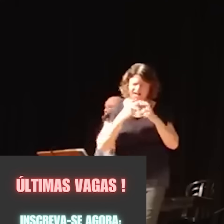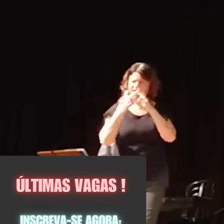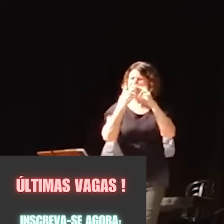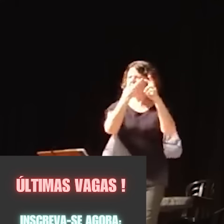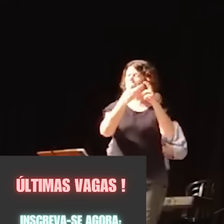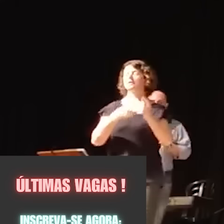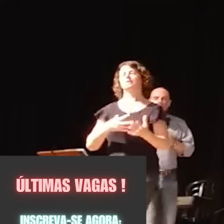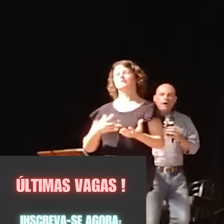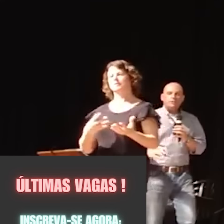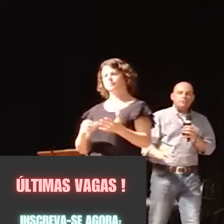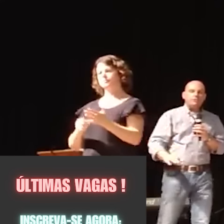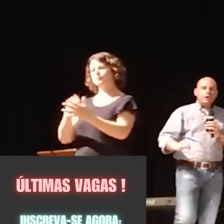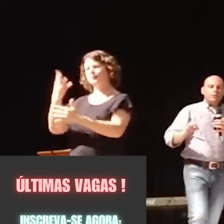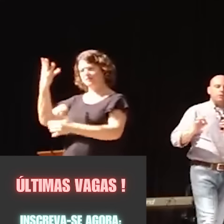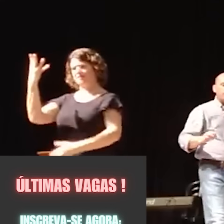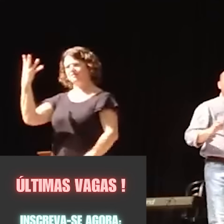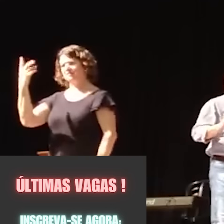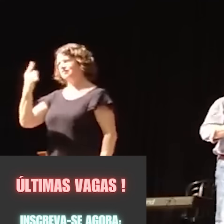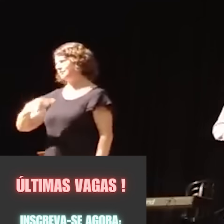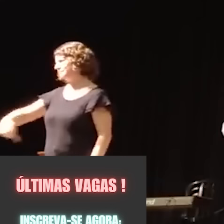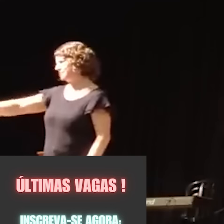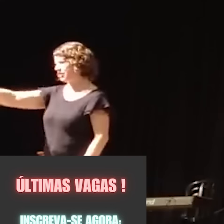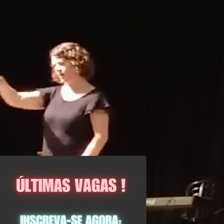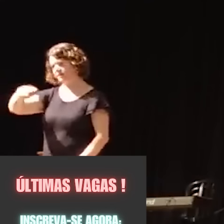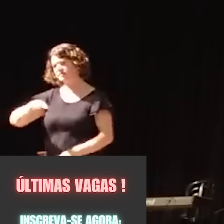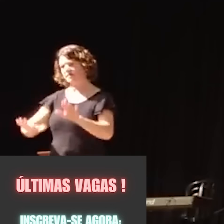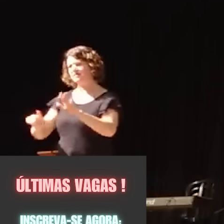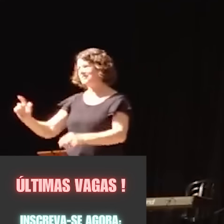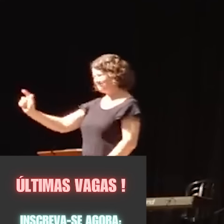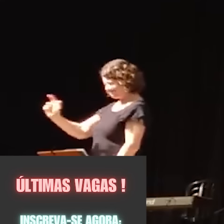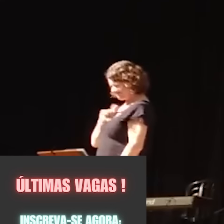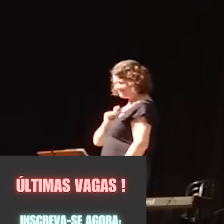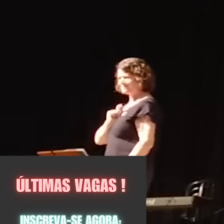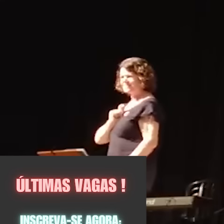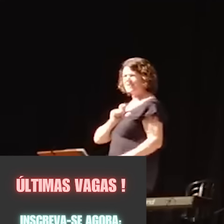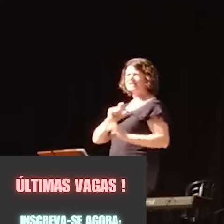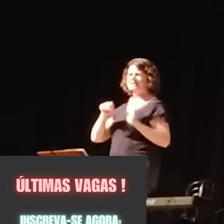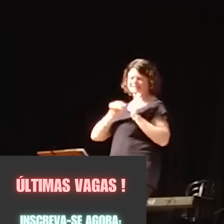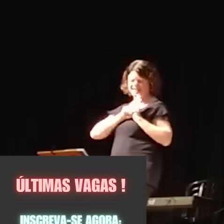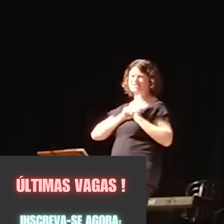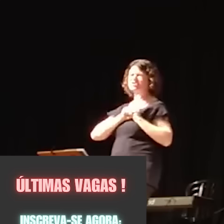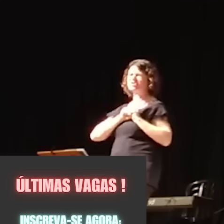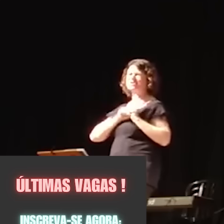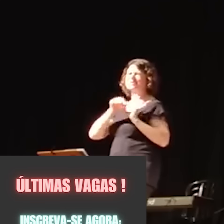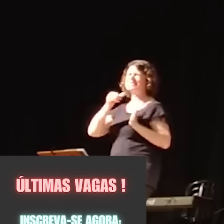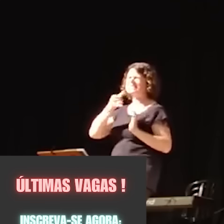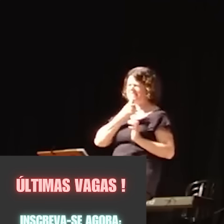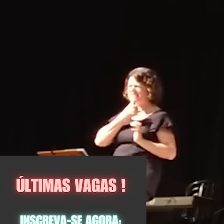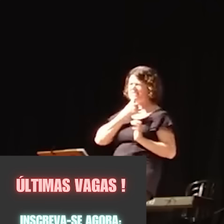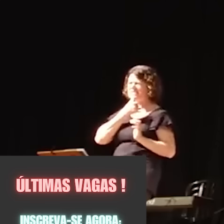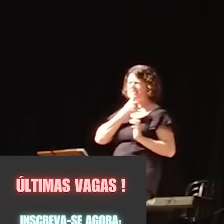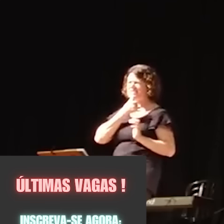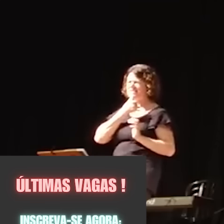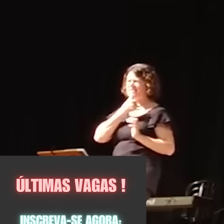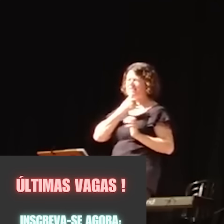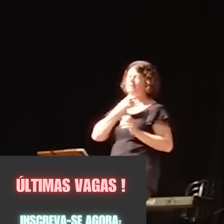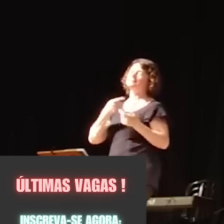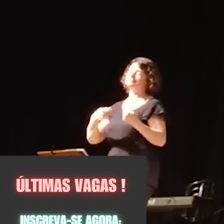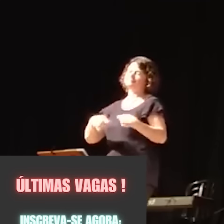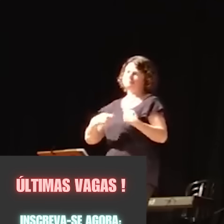enfrentamos diagnósticos quando nós recebemos notícias tristes a única coisa que ele tem que fazer é